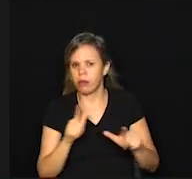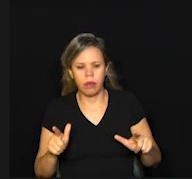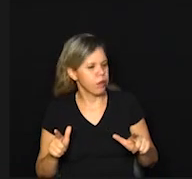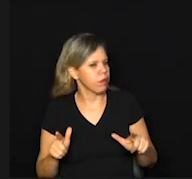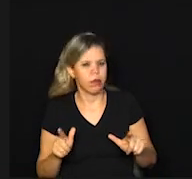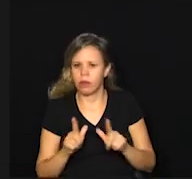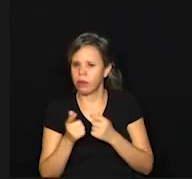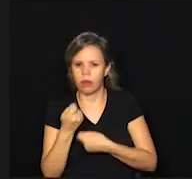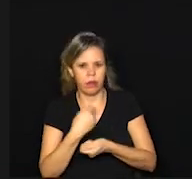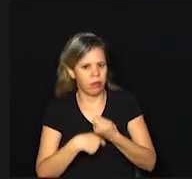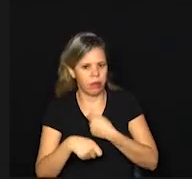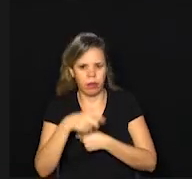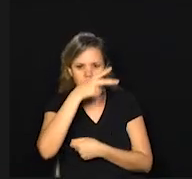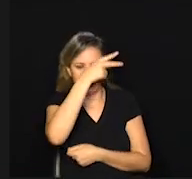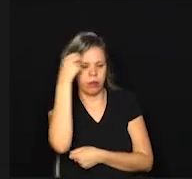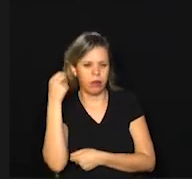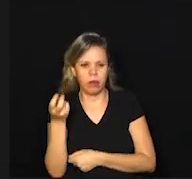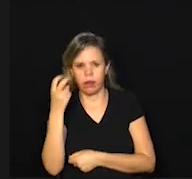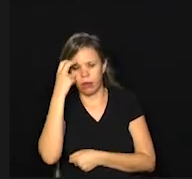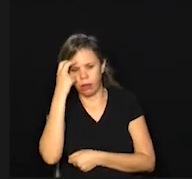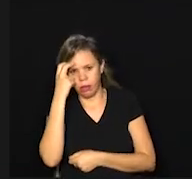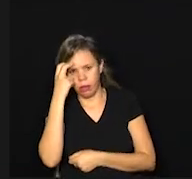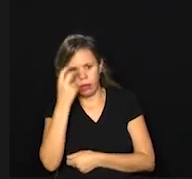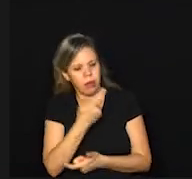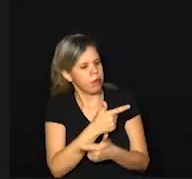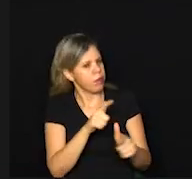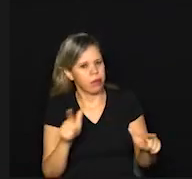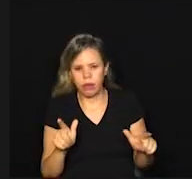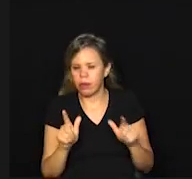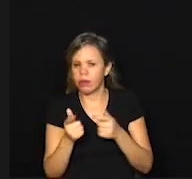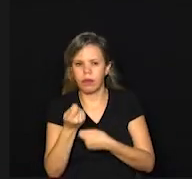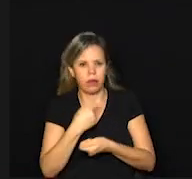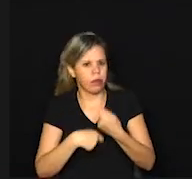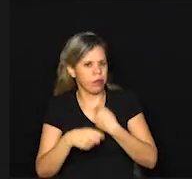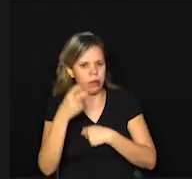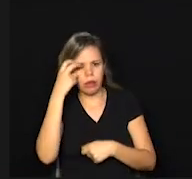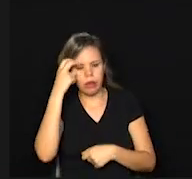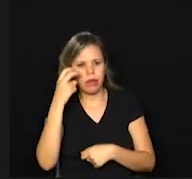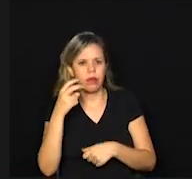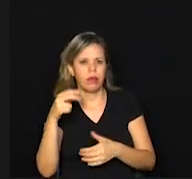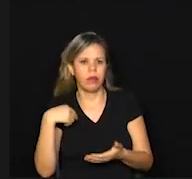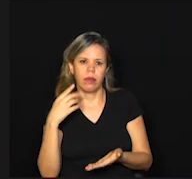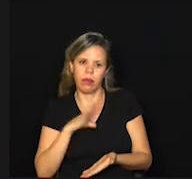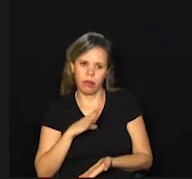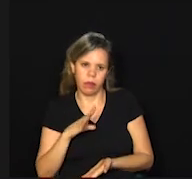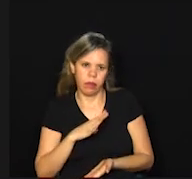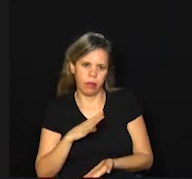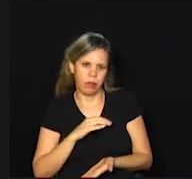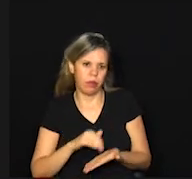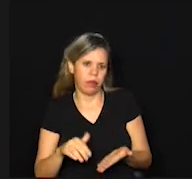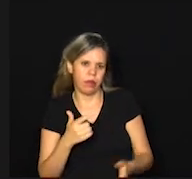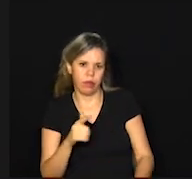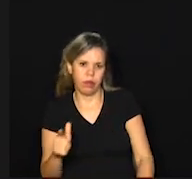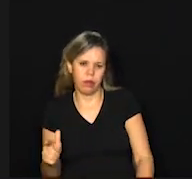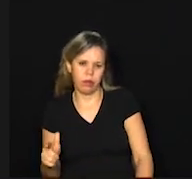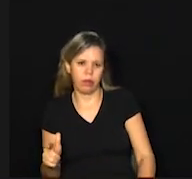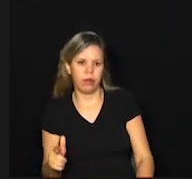gestão pública na cultura nós não temos um gestor de Cultura em nossa cidade não há